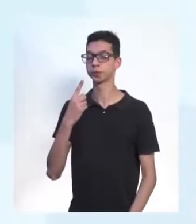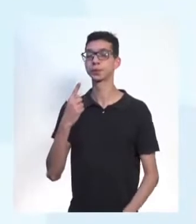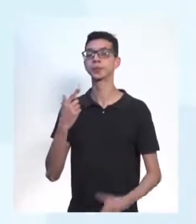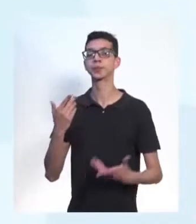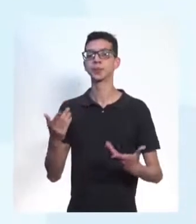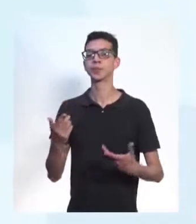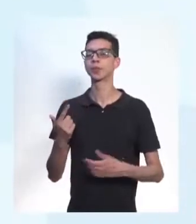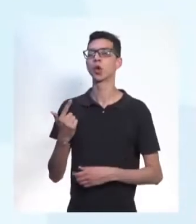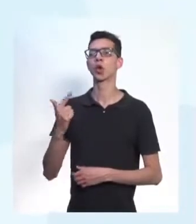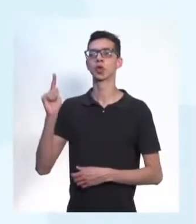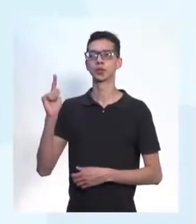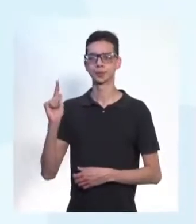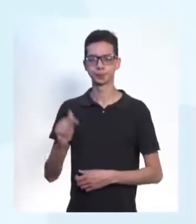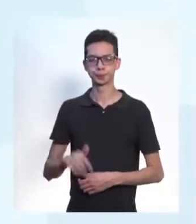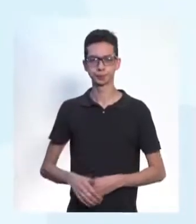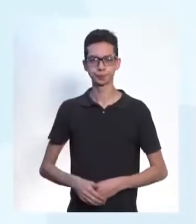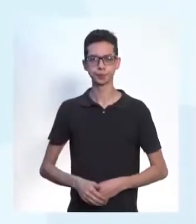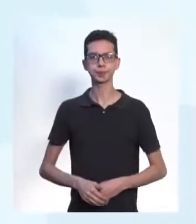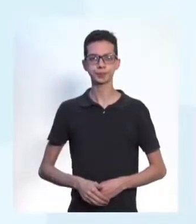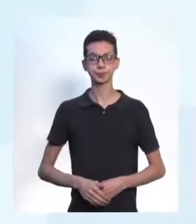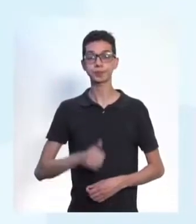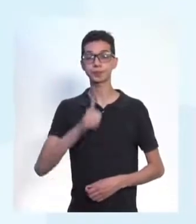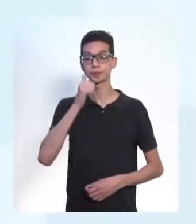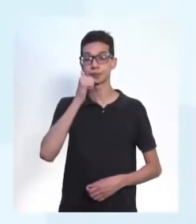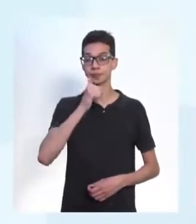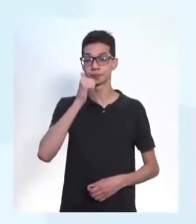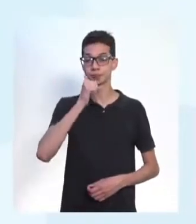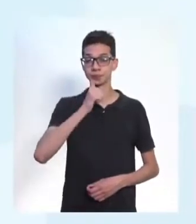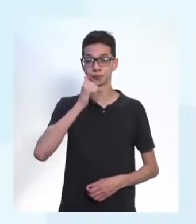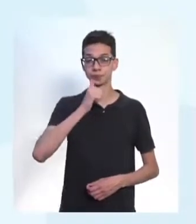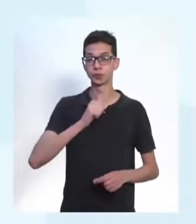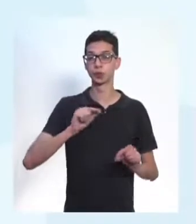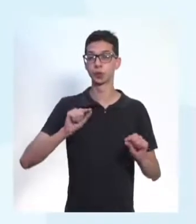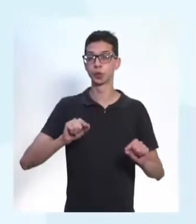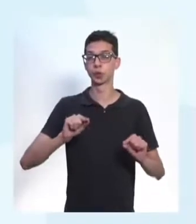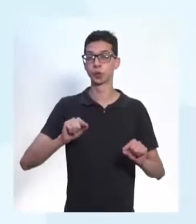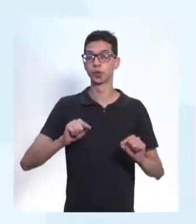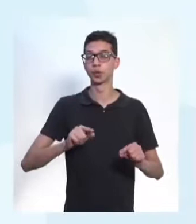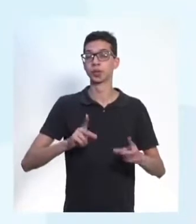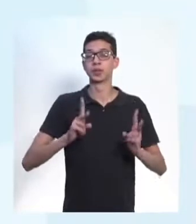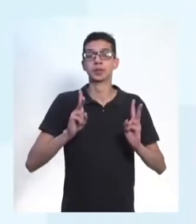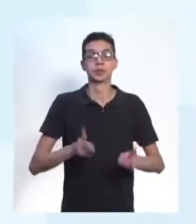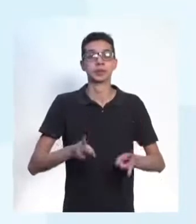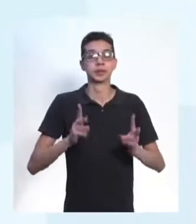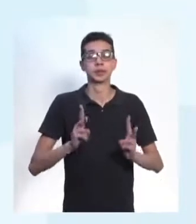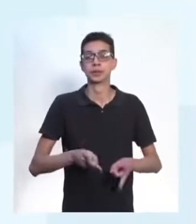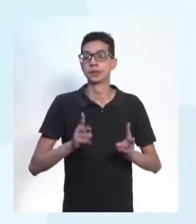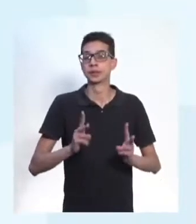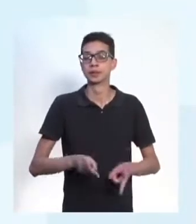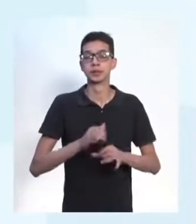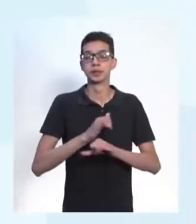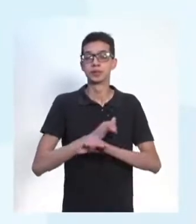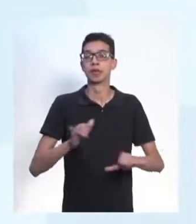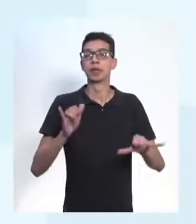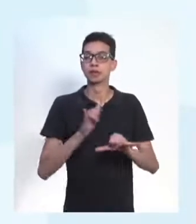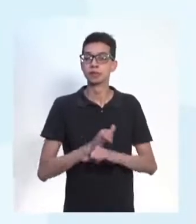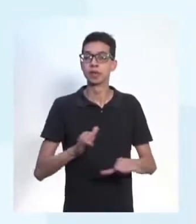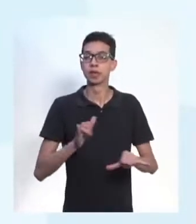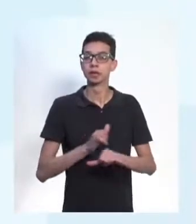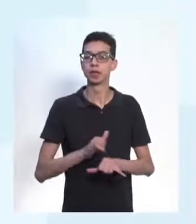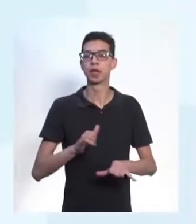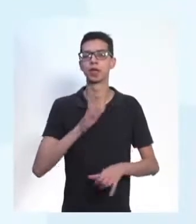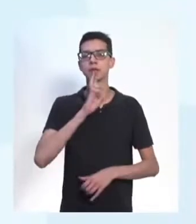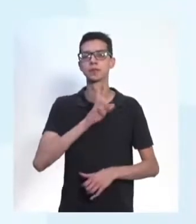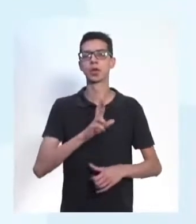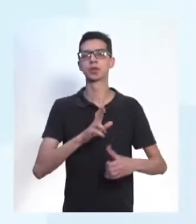lá. Ela torceu tanto que sua resposta foi selecionada no chat. Gente,